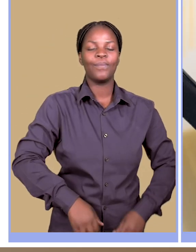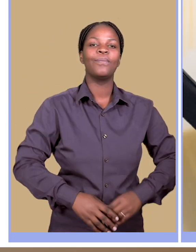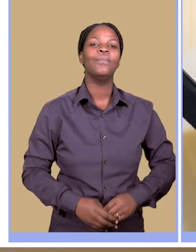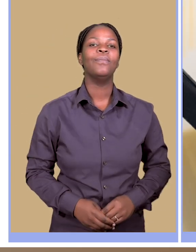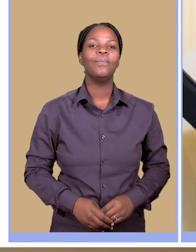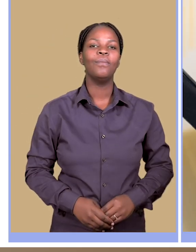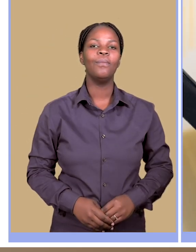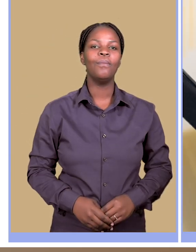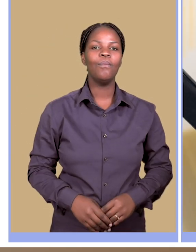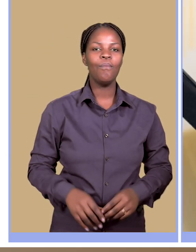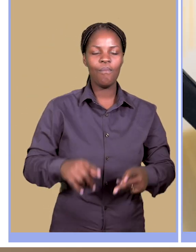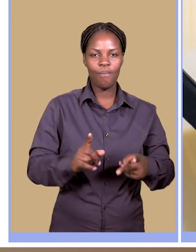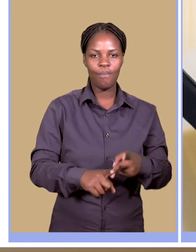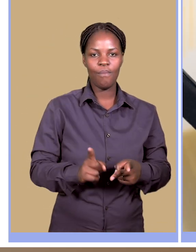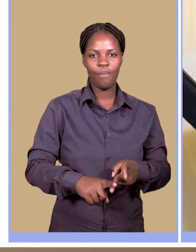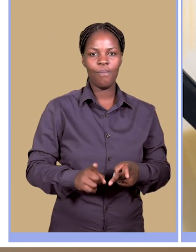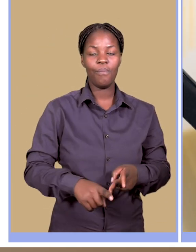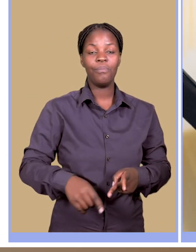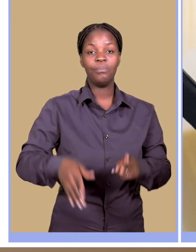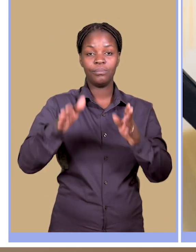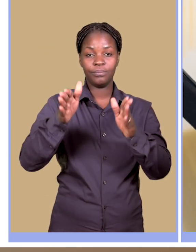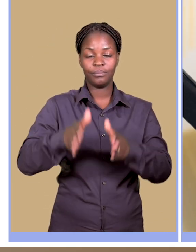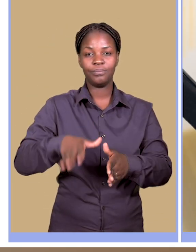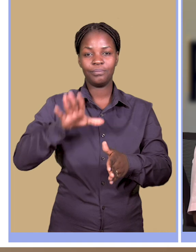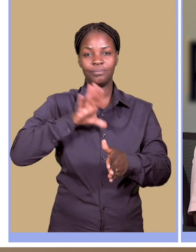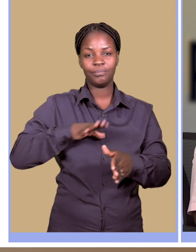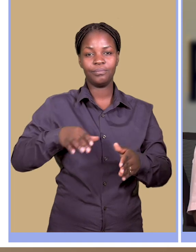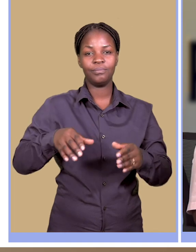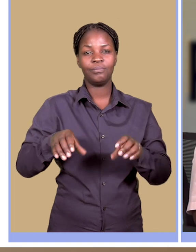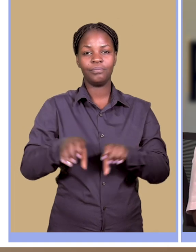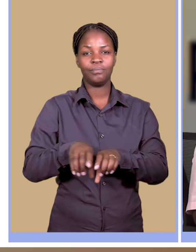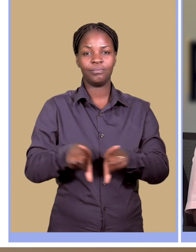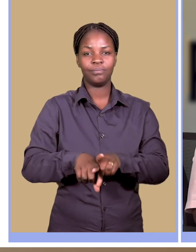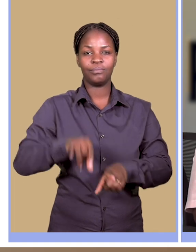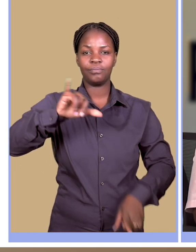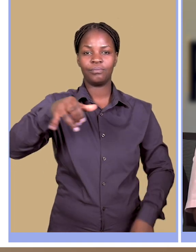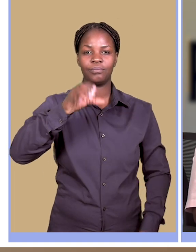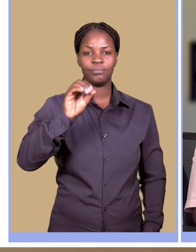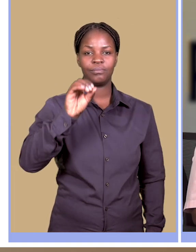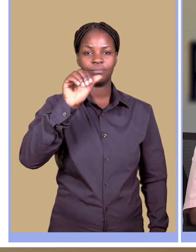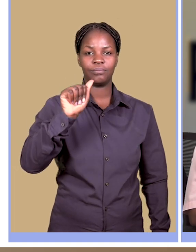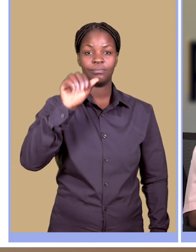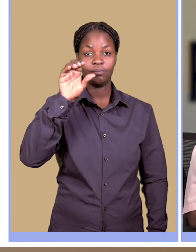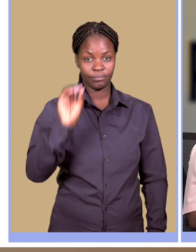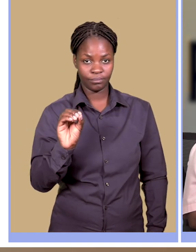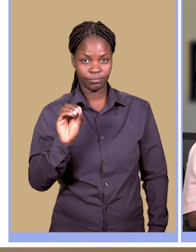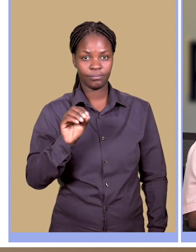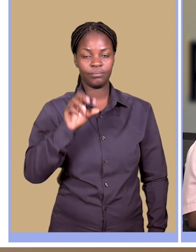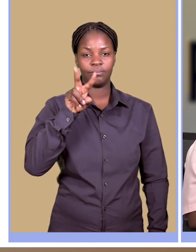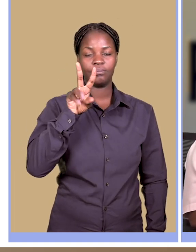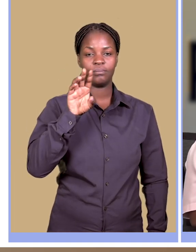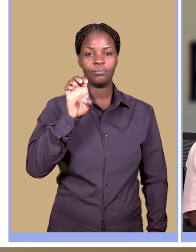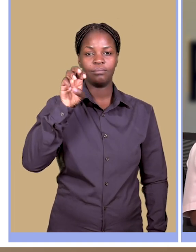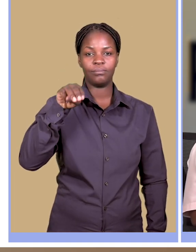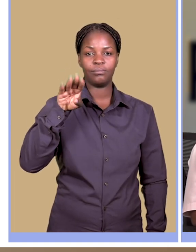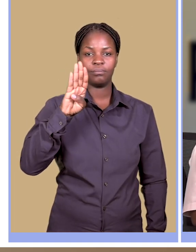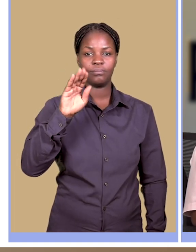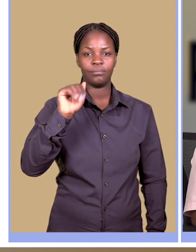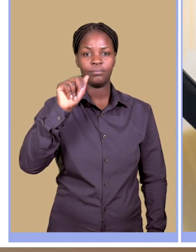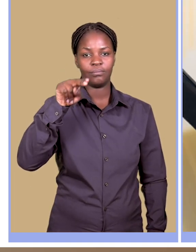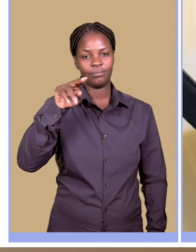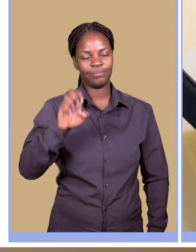convidado, que é ativista da inclusão, João Vembane. Sejam bem-vindos ao